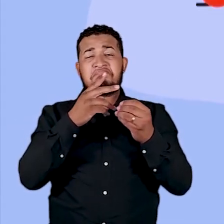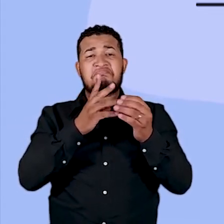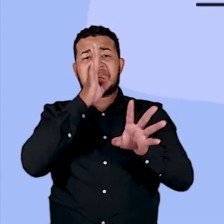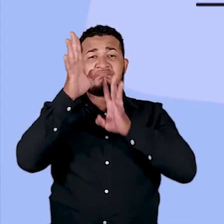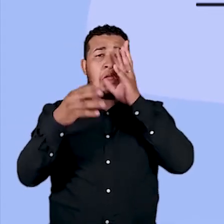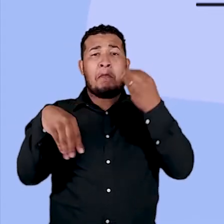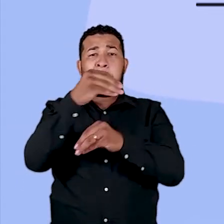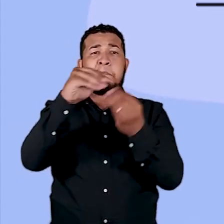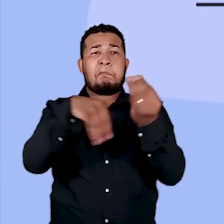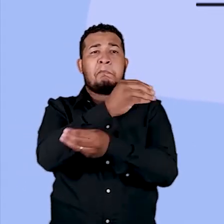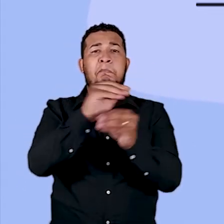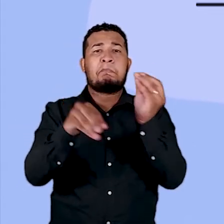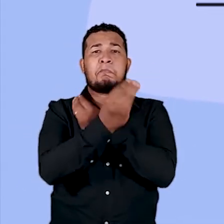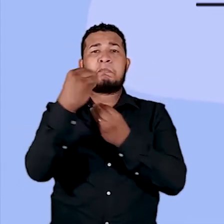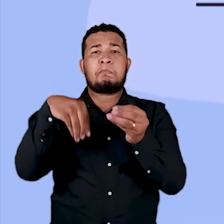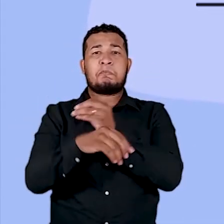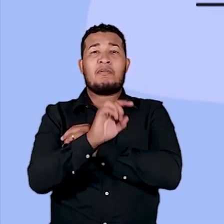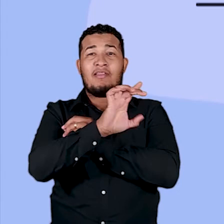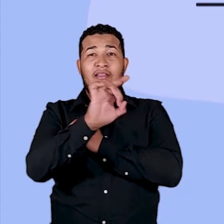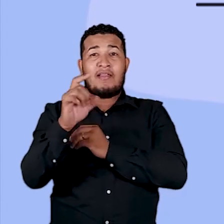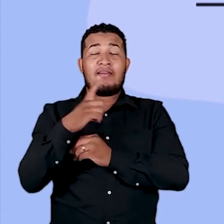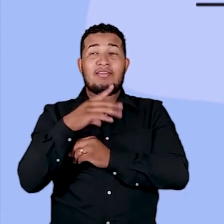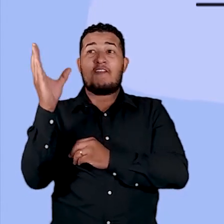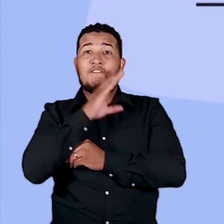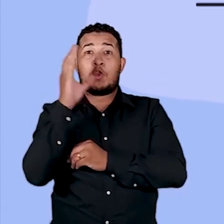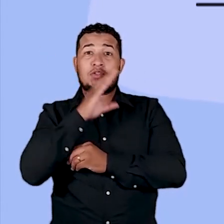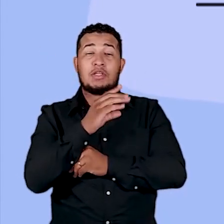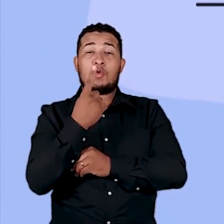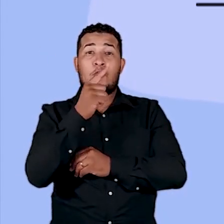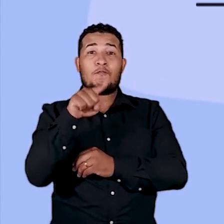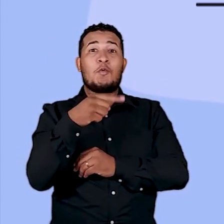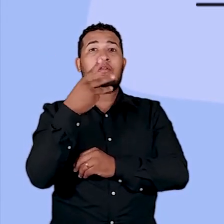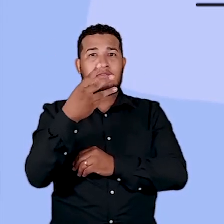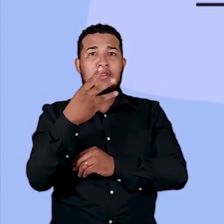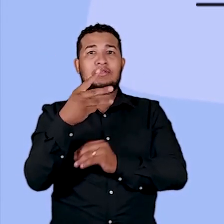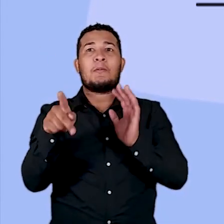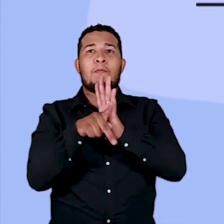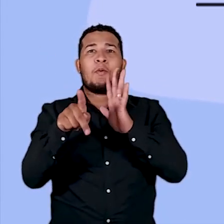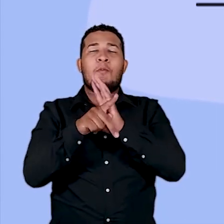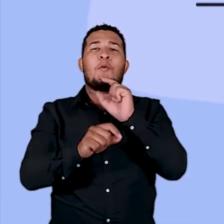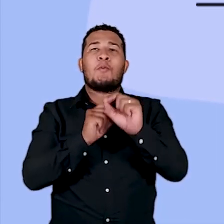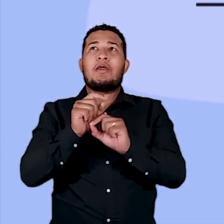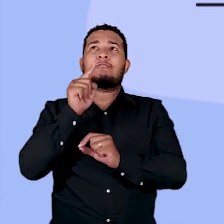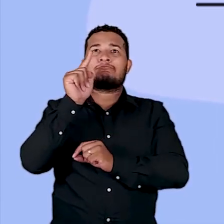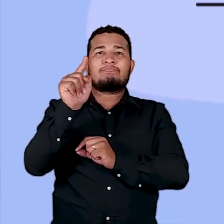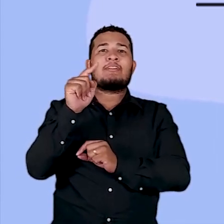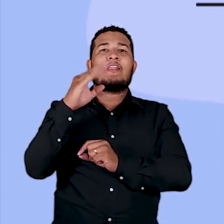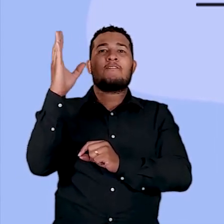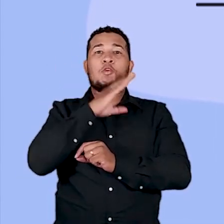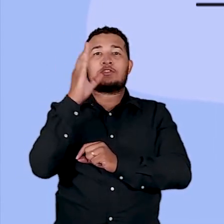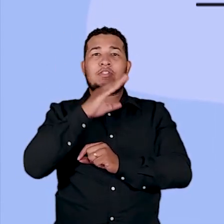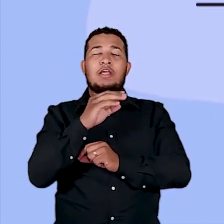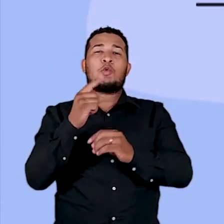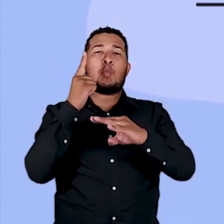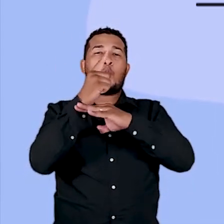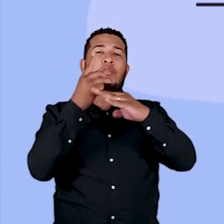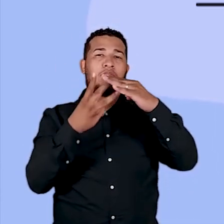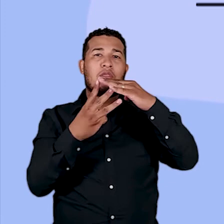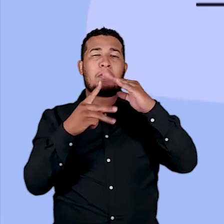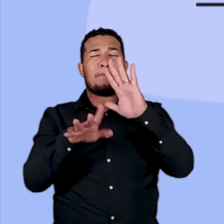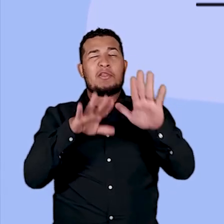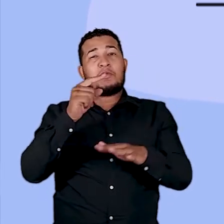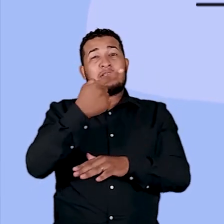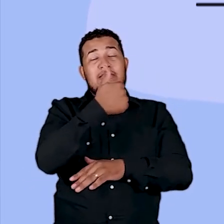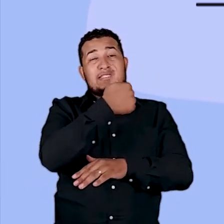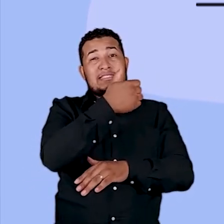muito aleatória, olha só. Cada elétron desse possui uma velocidade aí de 1/3 da velocidade da luz, que significa aí mais ou menos